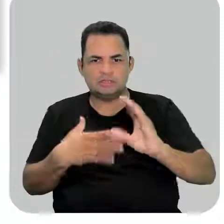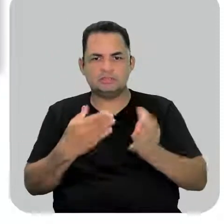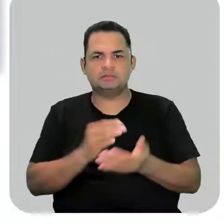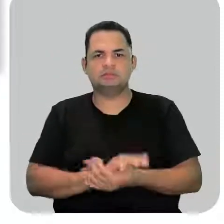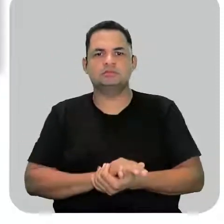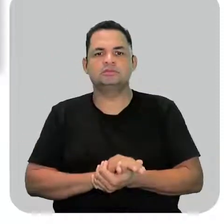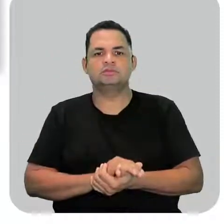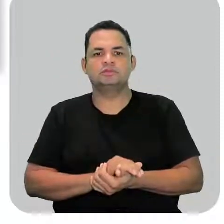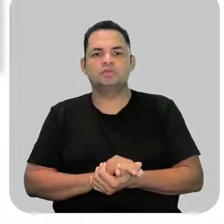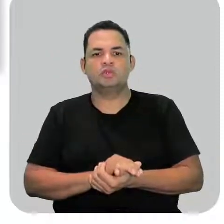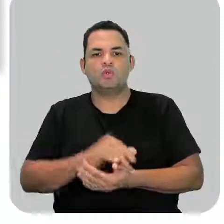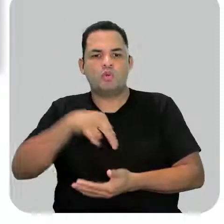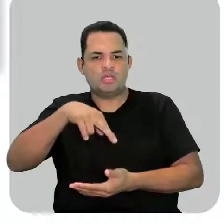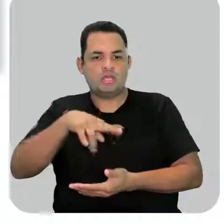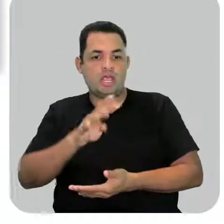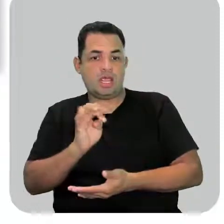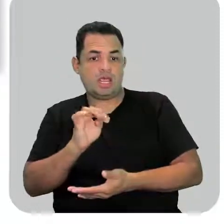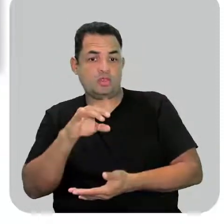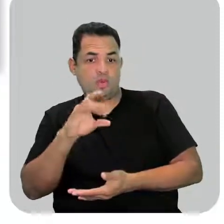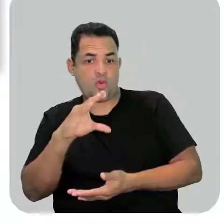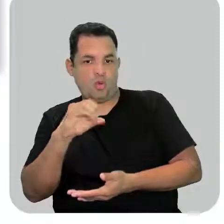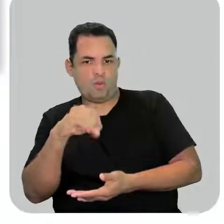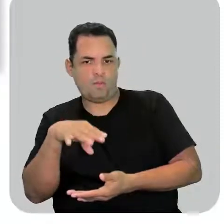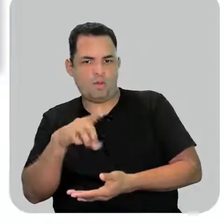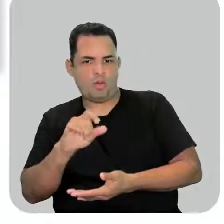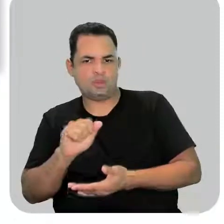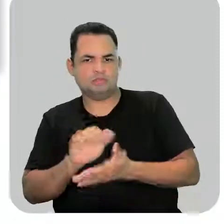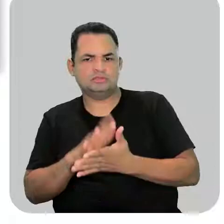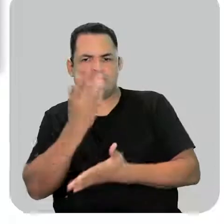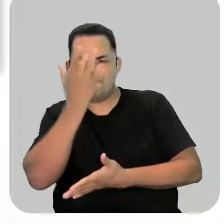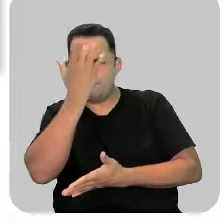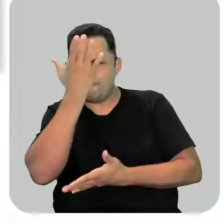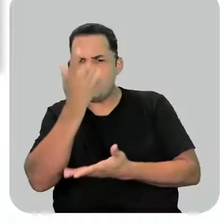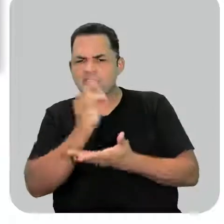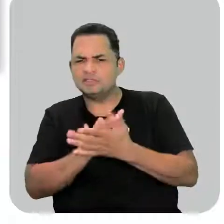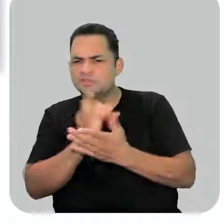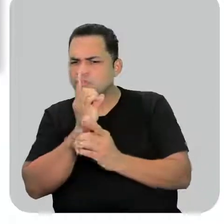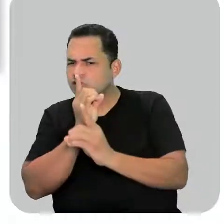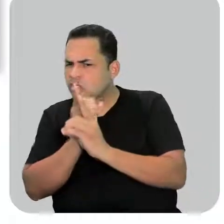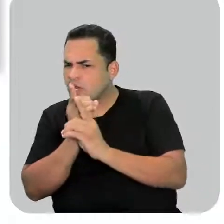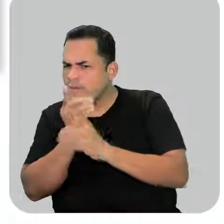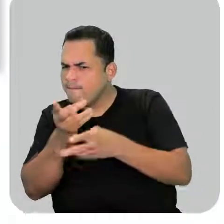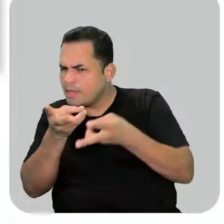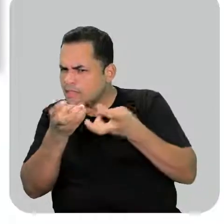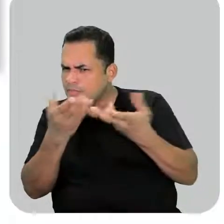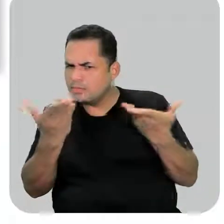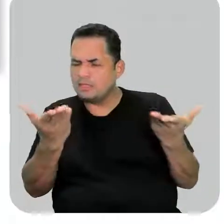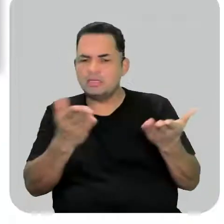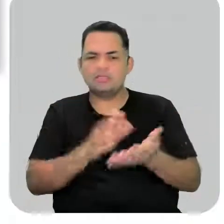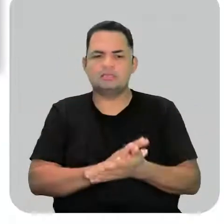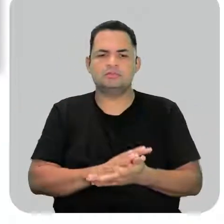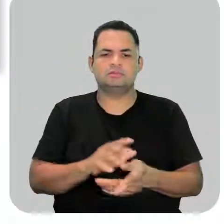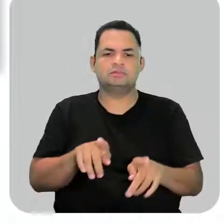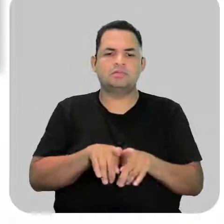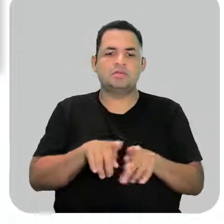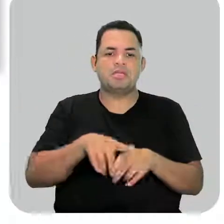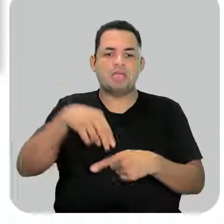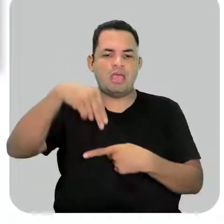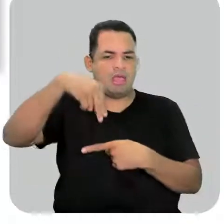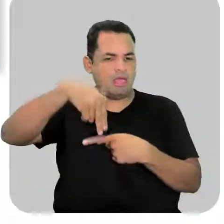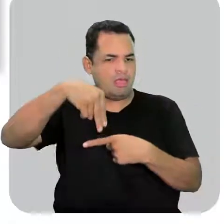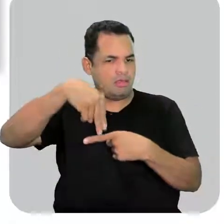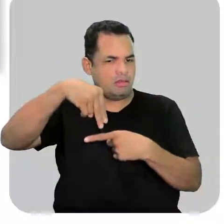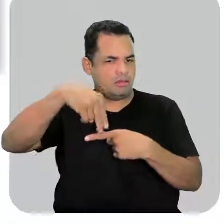Os nitros compostos, eles já são mais fáceis de identificar. Apesar de também ter o nitrogênio